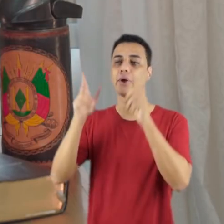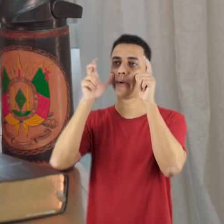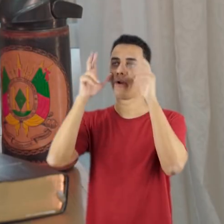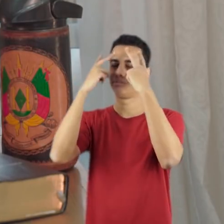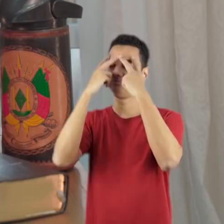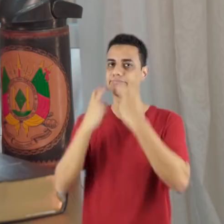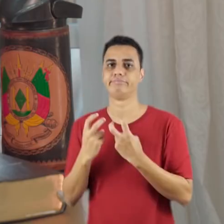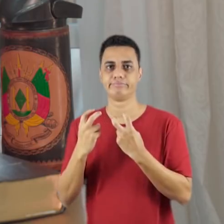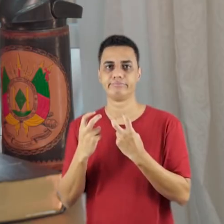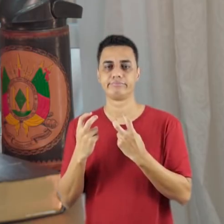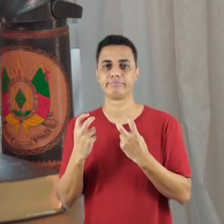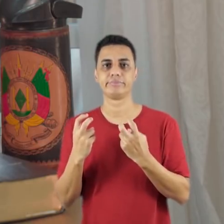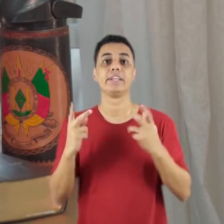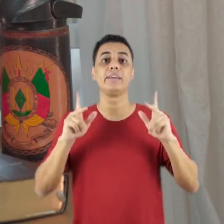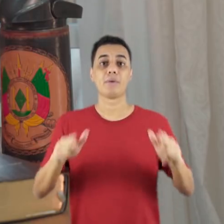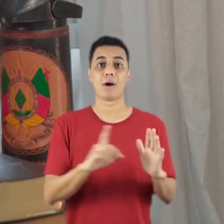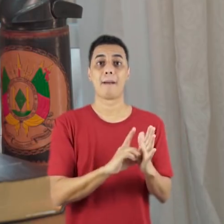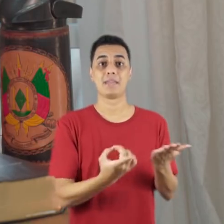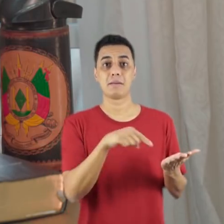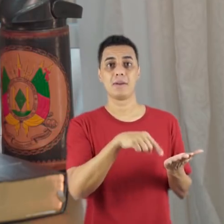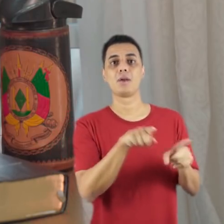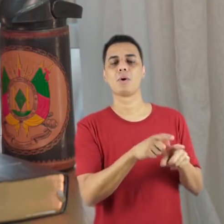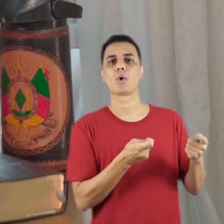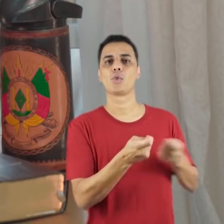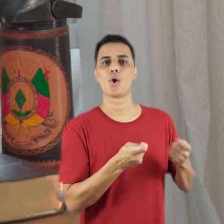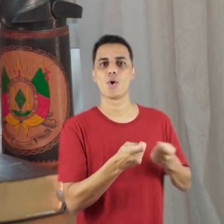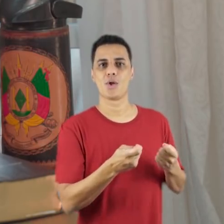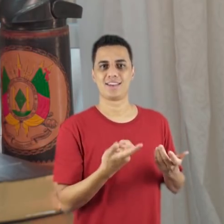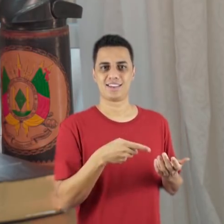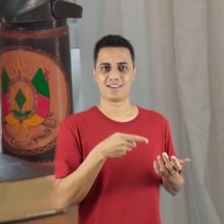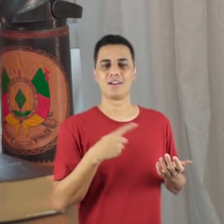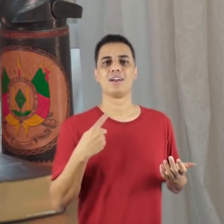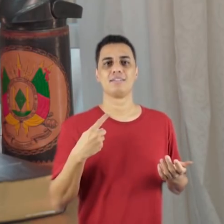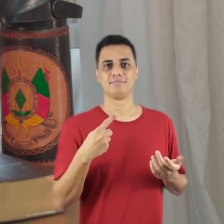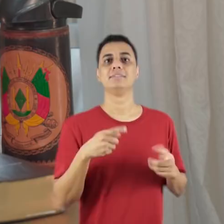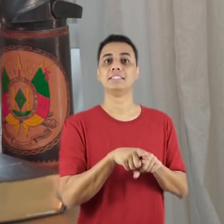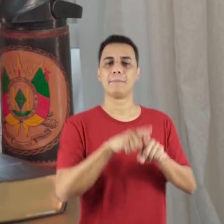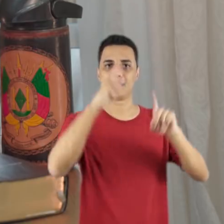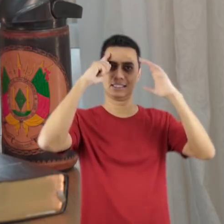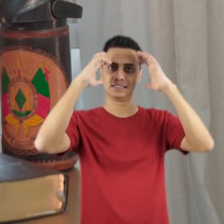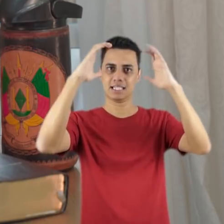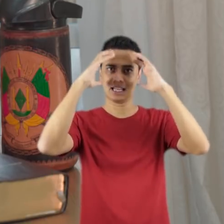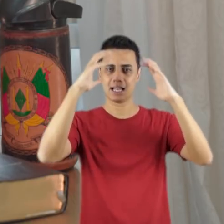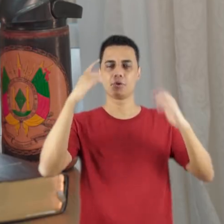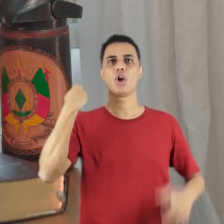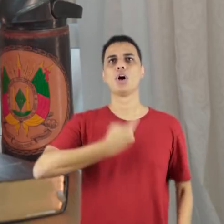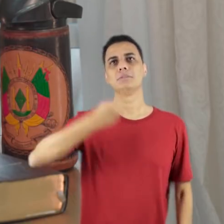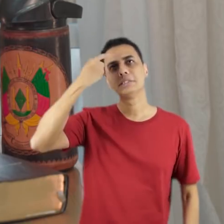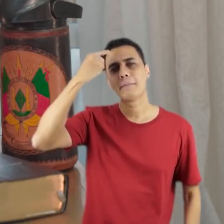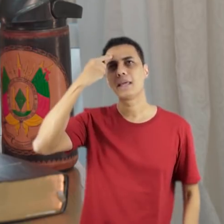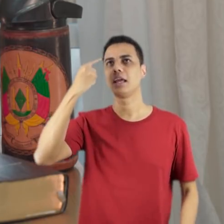tomadas. É o lugar onde nós temos a nossa vontade, as nossas atitudes, intenções, a fonte dos nossos pensamentos. Um